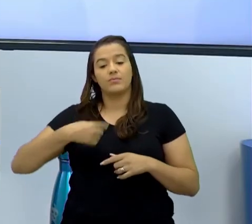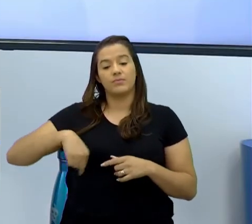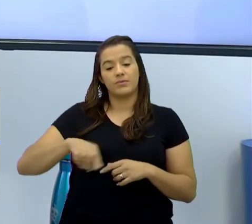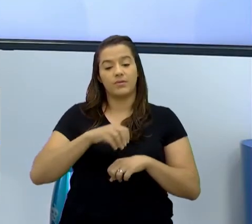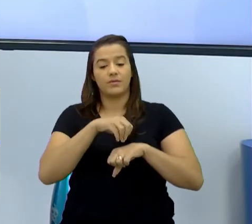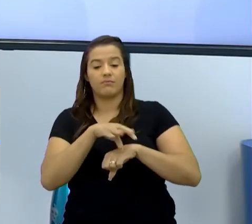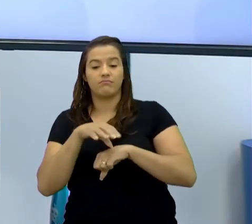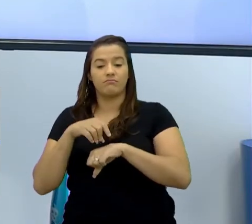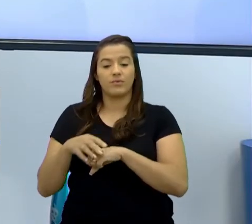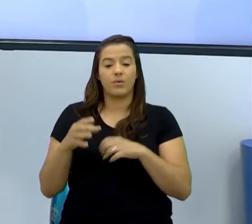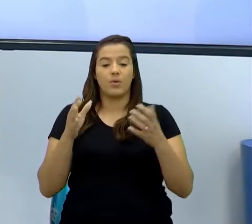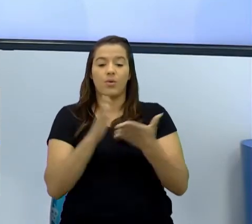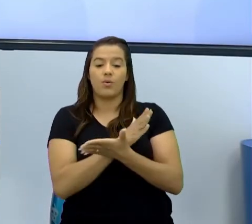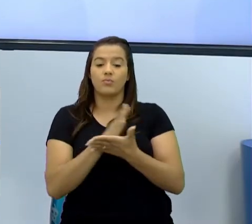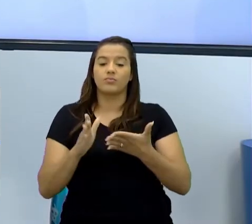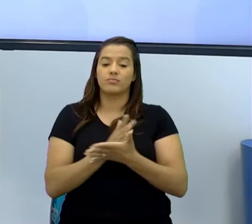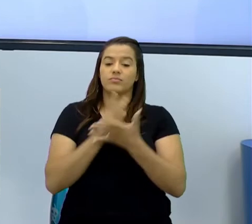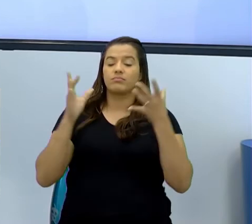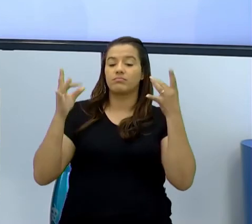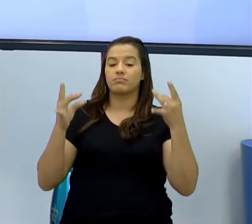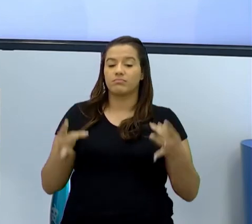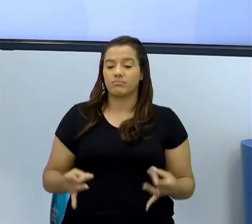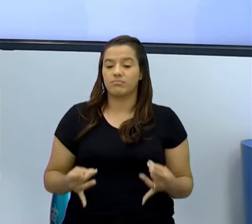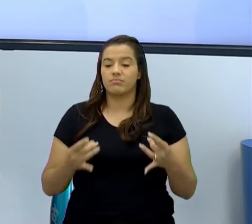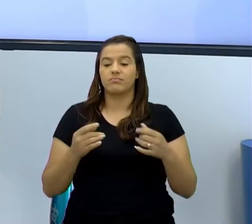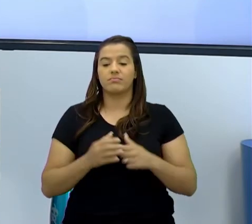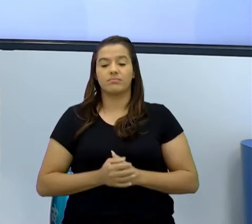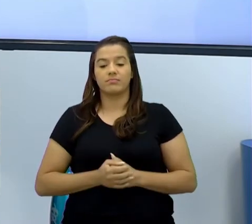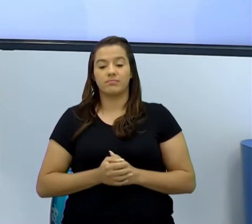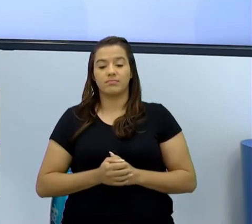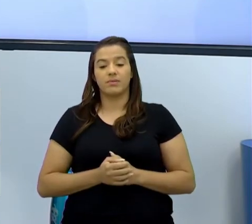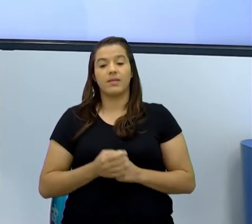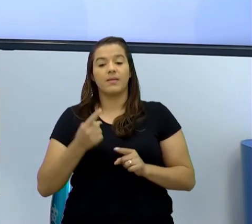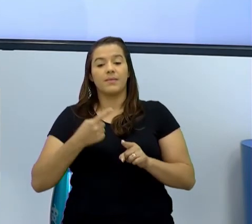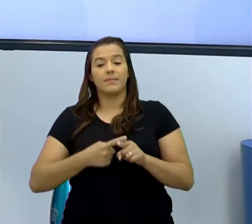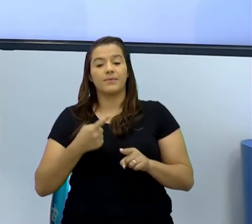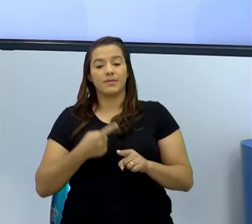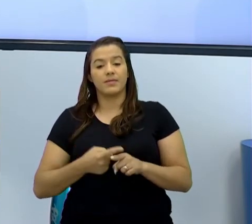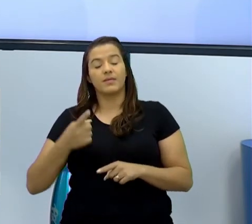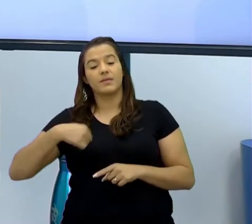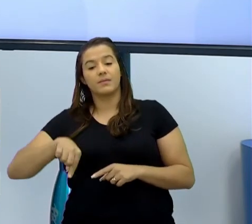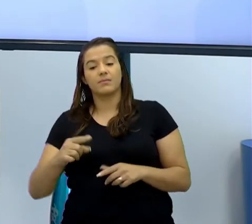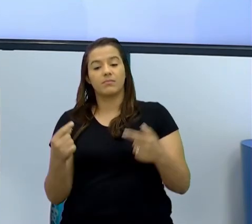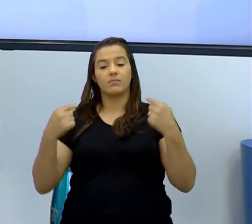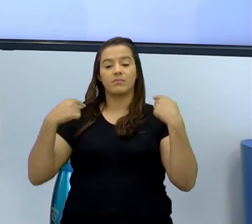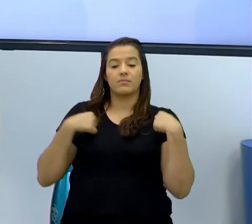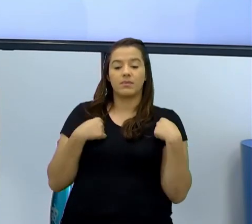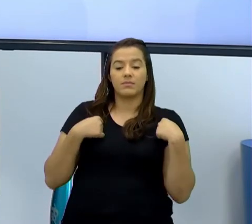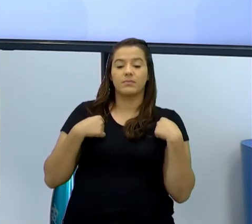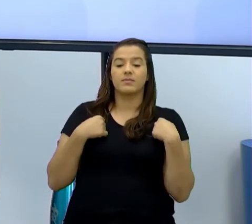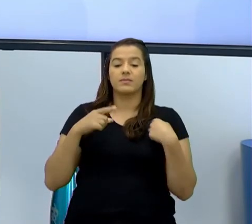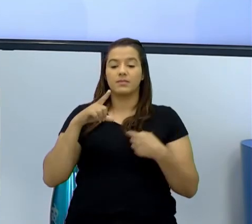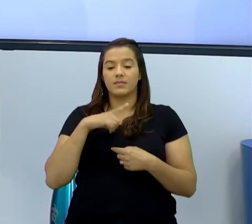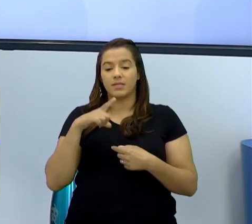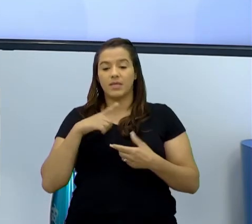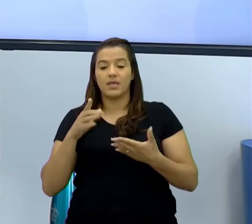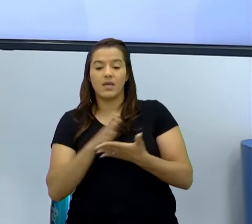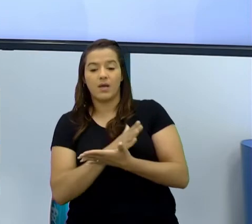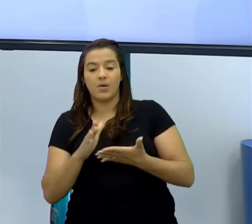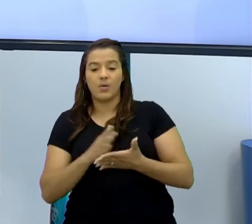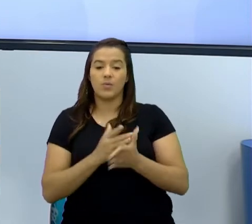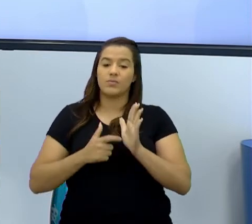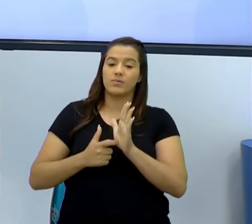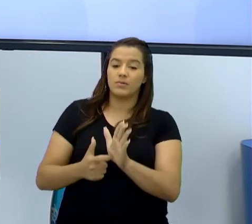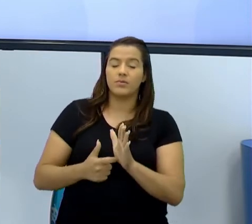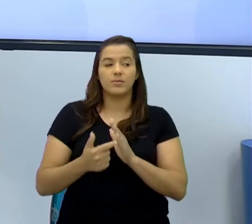alguns detalhes, né? De por que pra mim tem algumas representações,